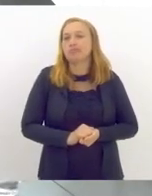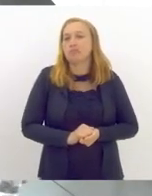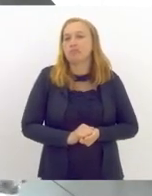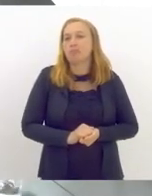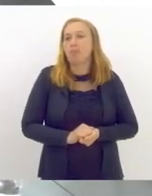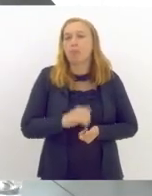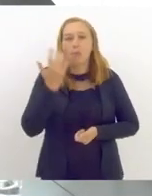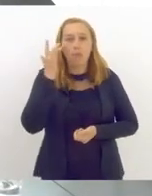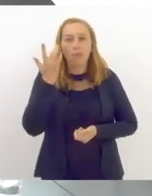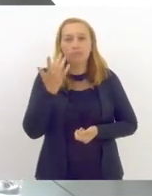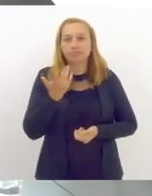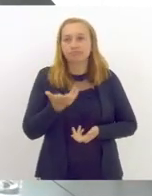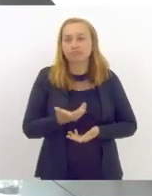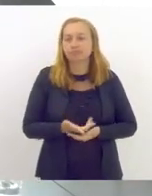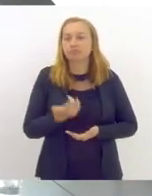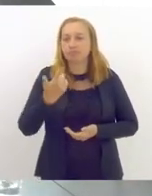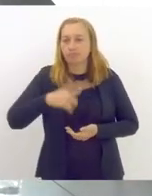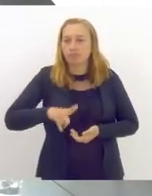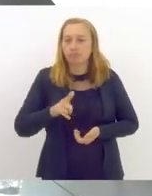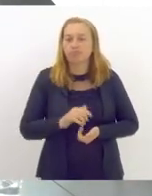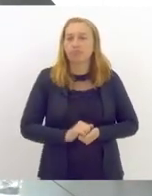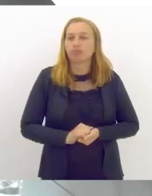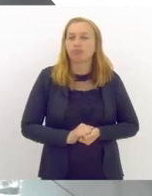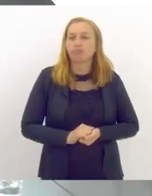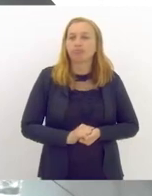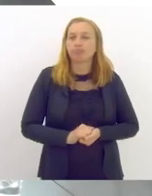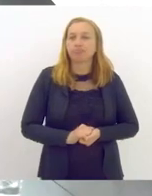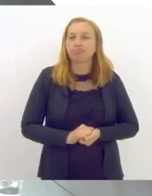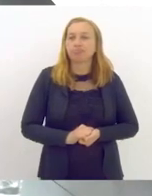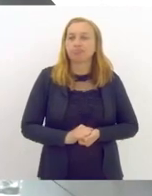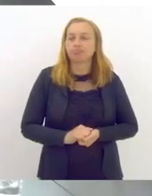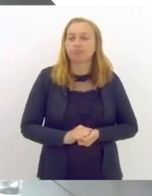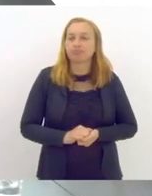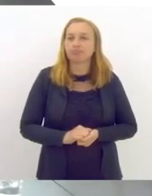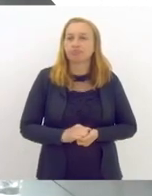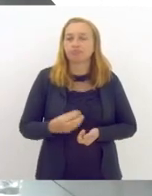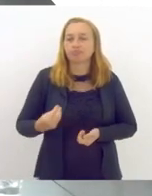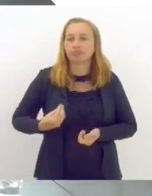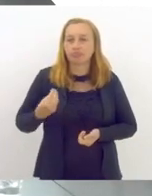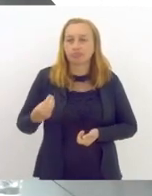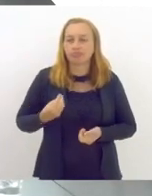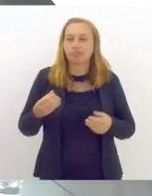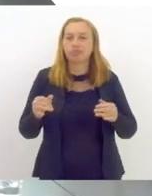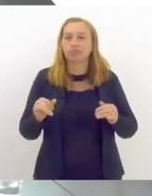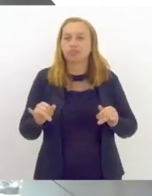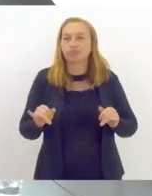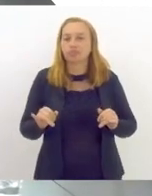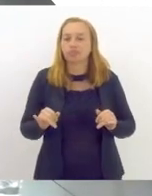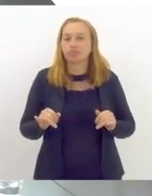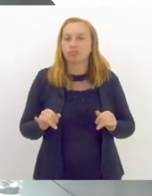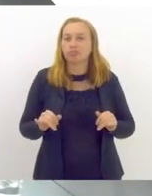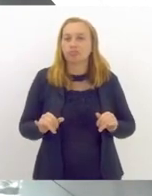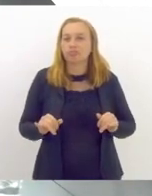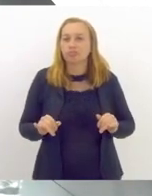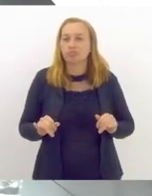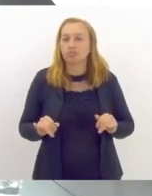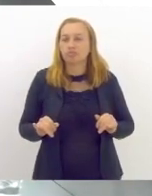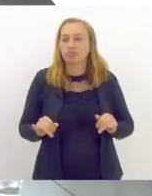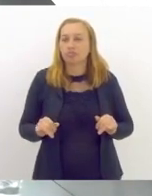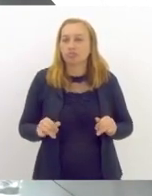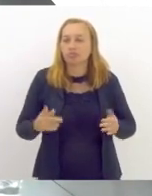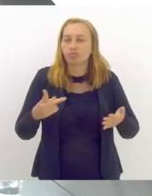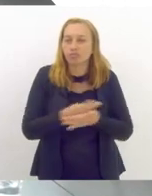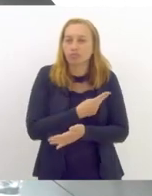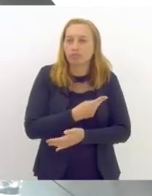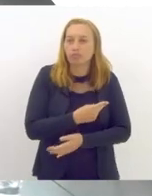e eu acho que a gente não tem que mais uma vez viveu de sabor que essa casa sofreu no caso da Cedae